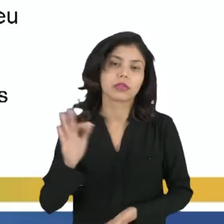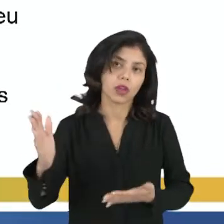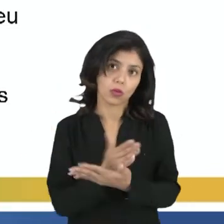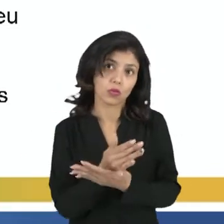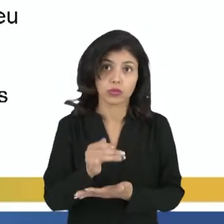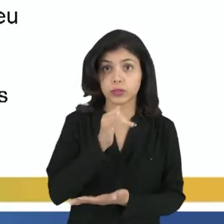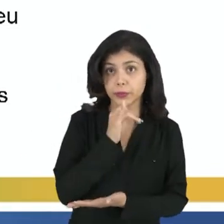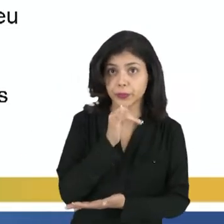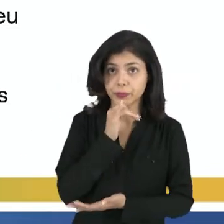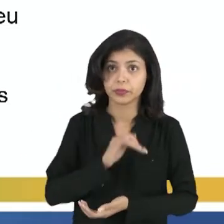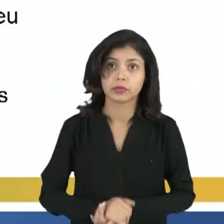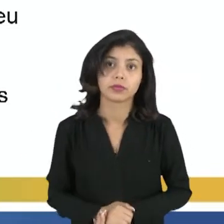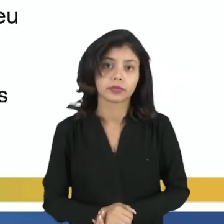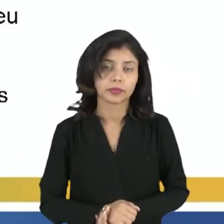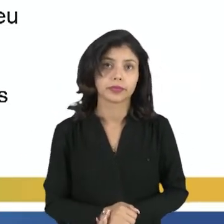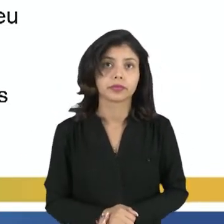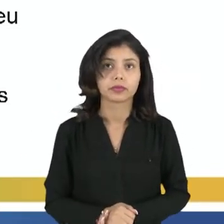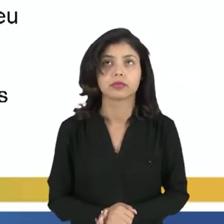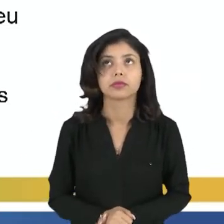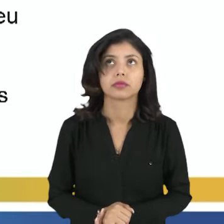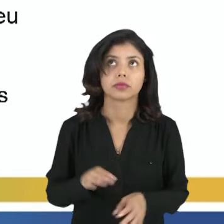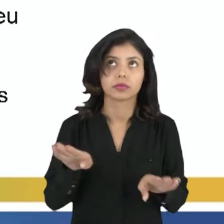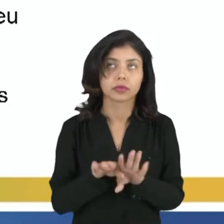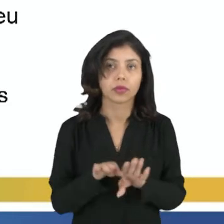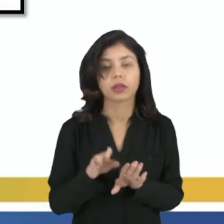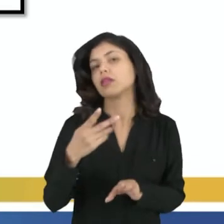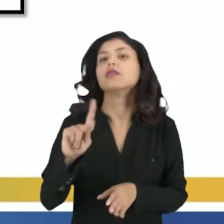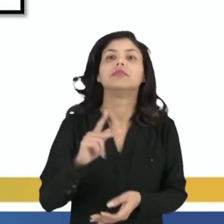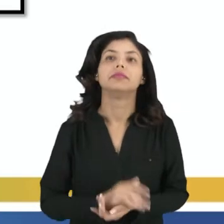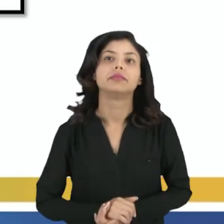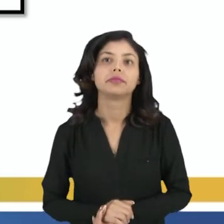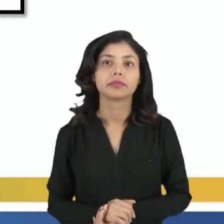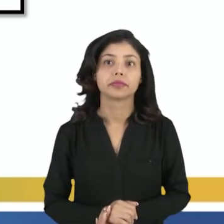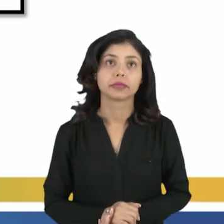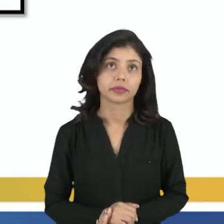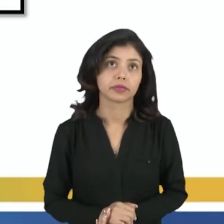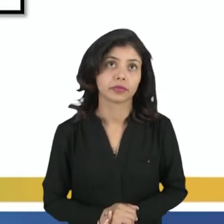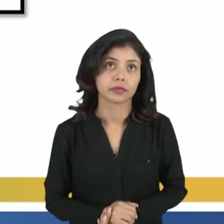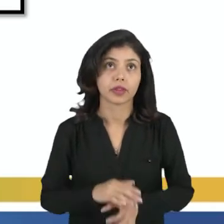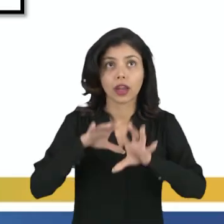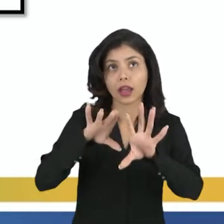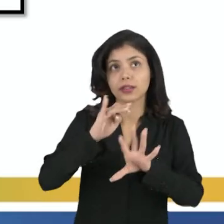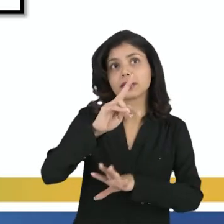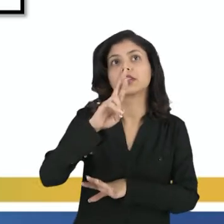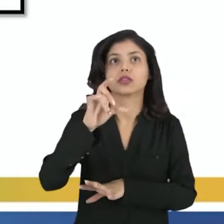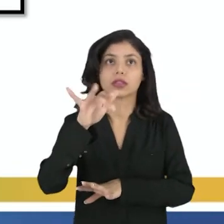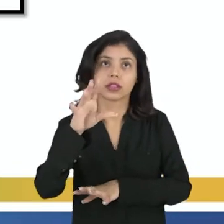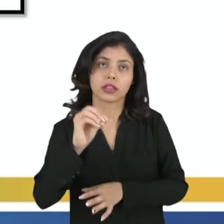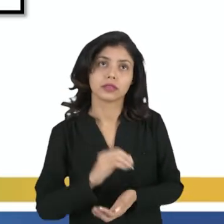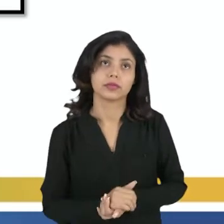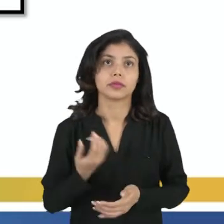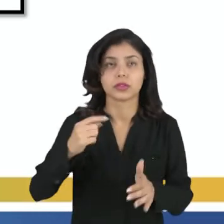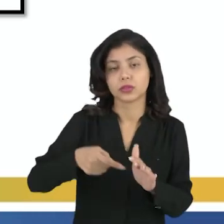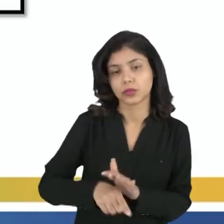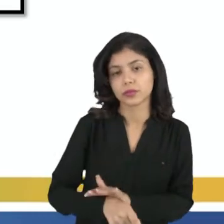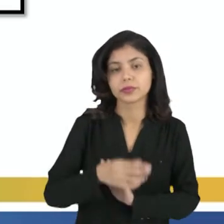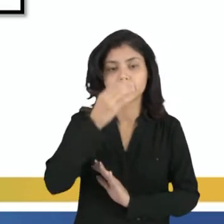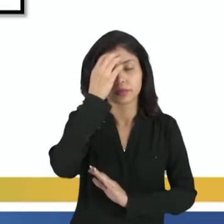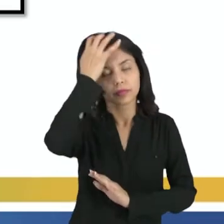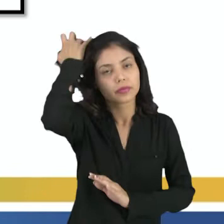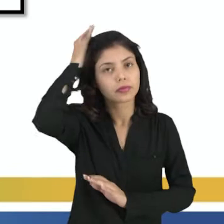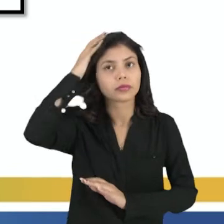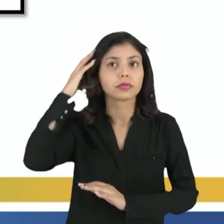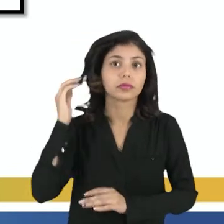alguns exemplos de marcadores ali de pressuposição. E a intertextualidade ali dentro da polifonia, né?